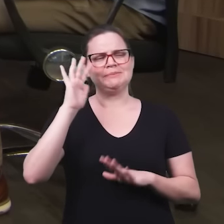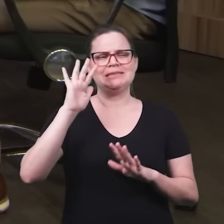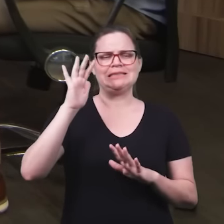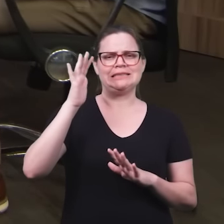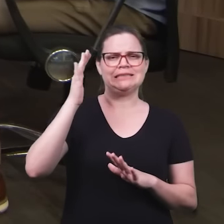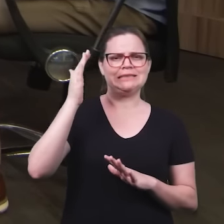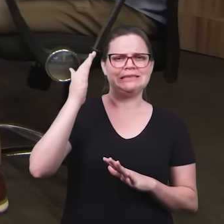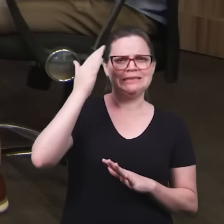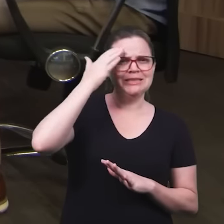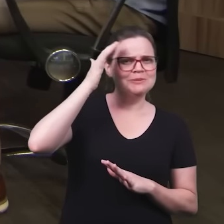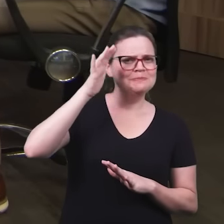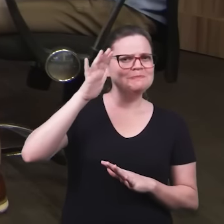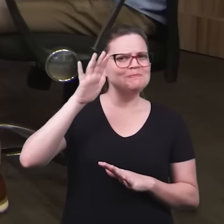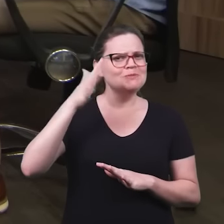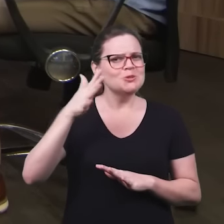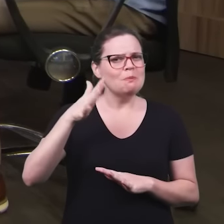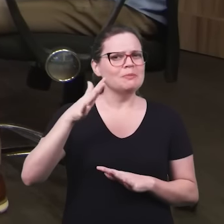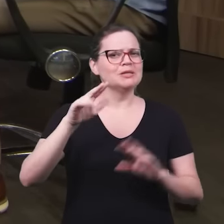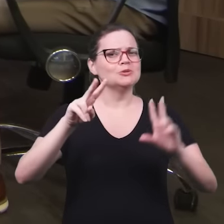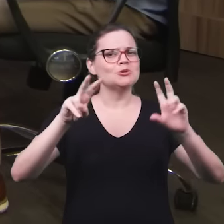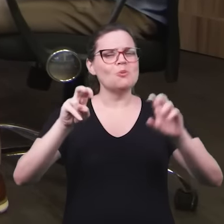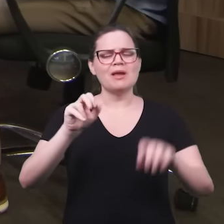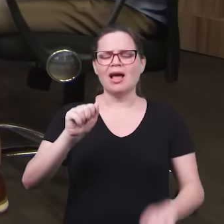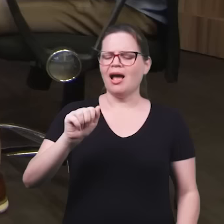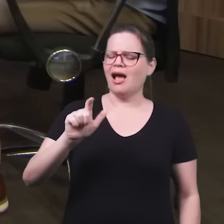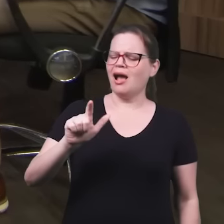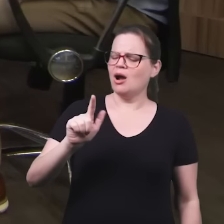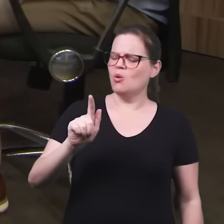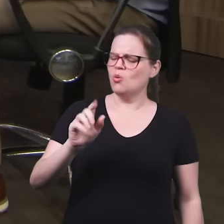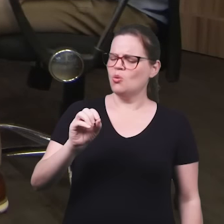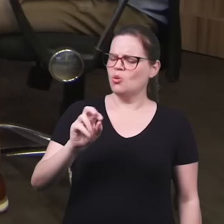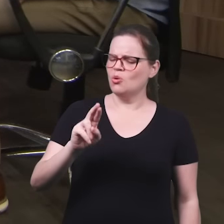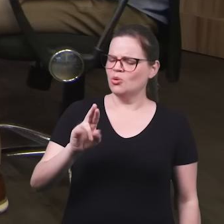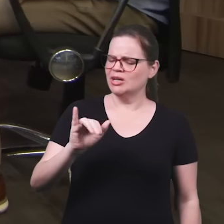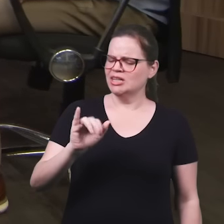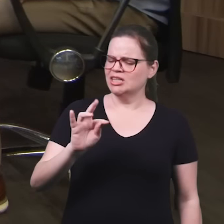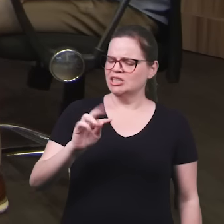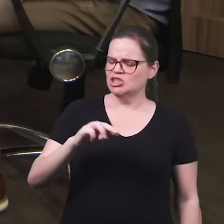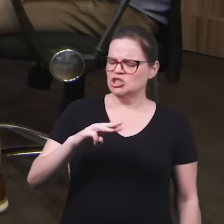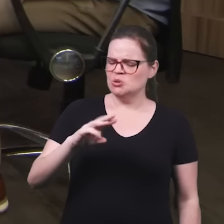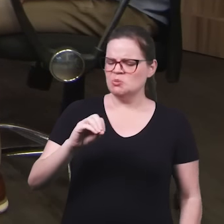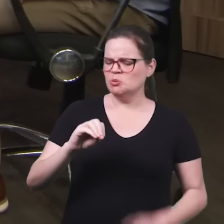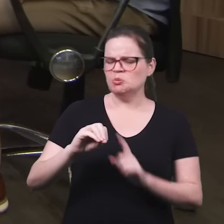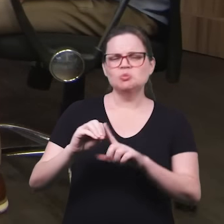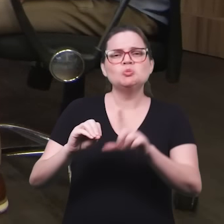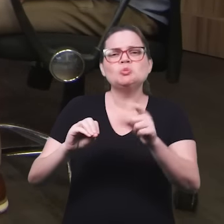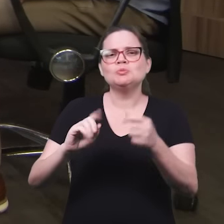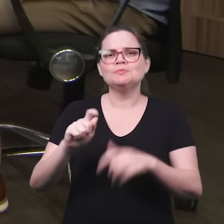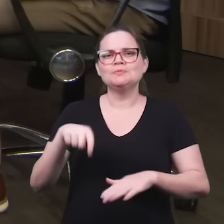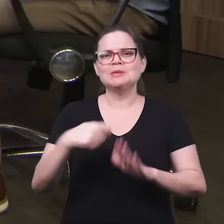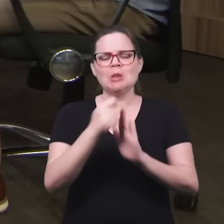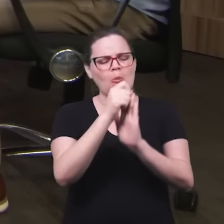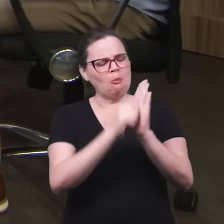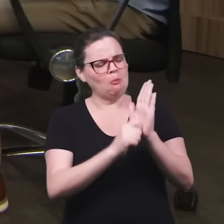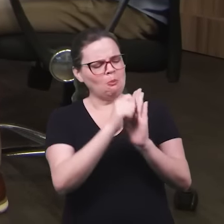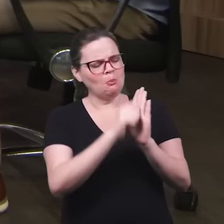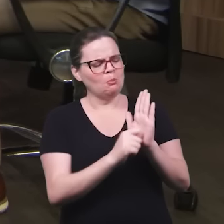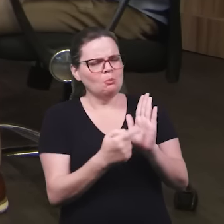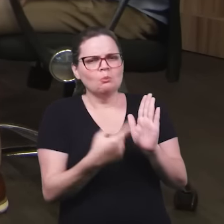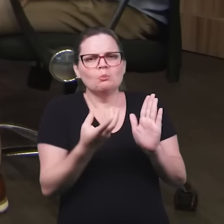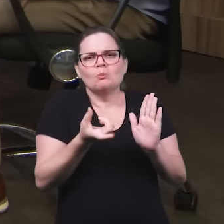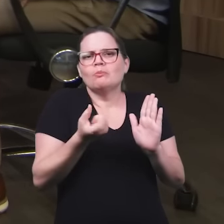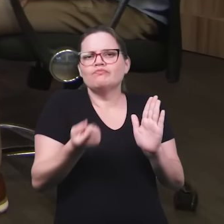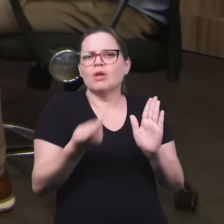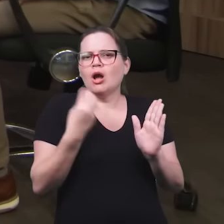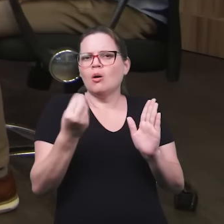o algoritmo. Como a gente consegue, de uma vez por todas, entender? Explica pra gente como é que funciona o algoritmo para ajudar no crescimento